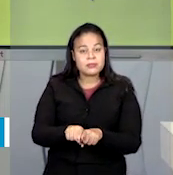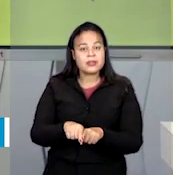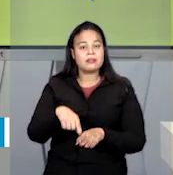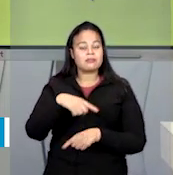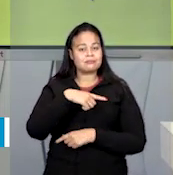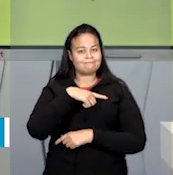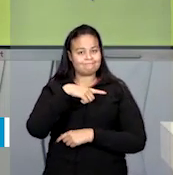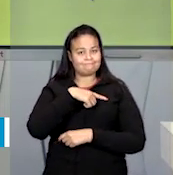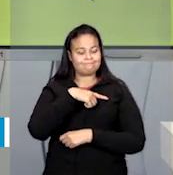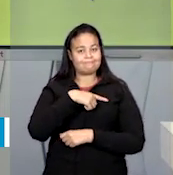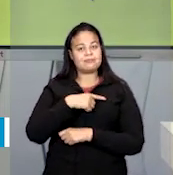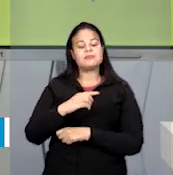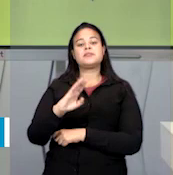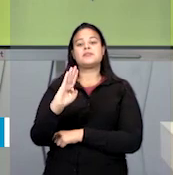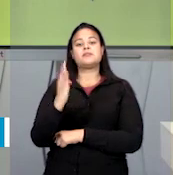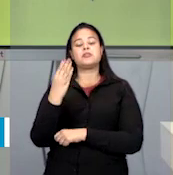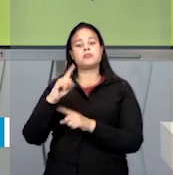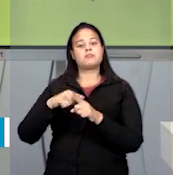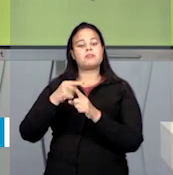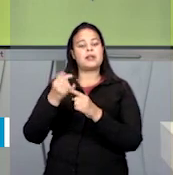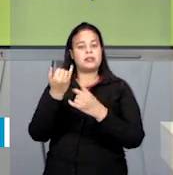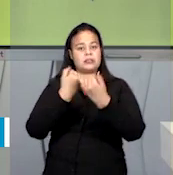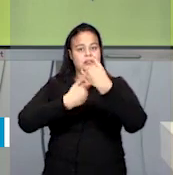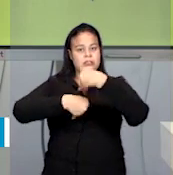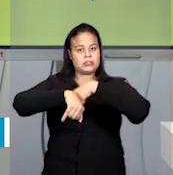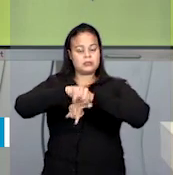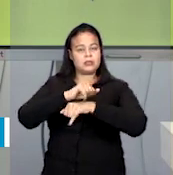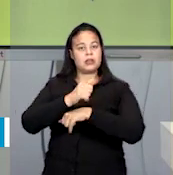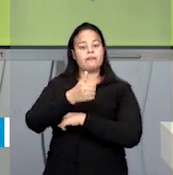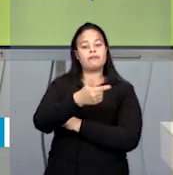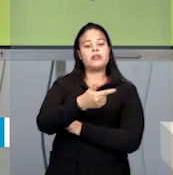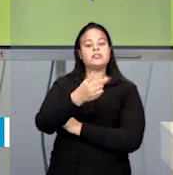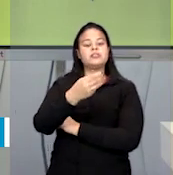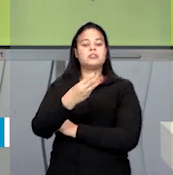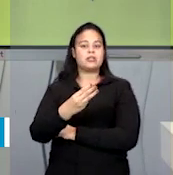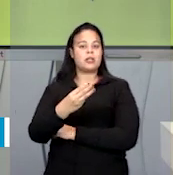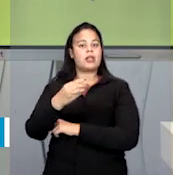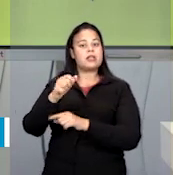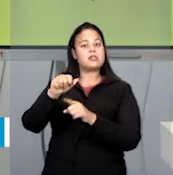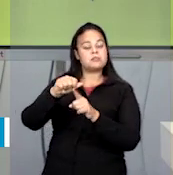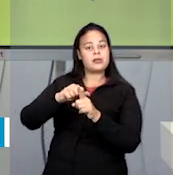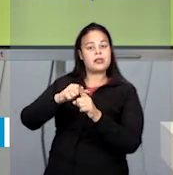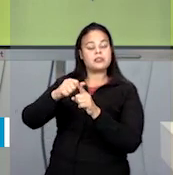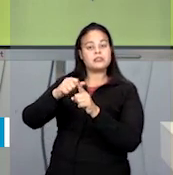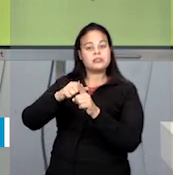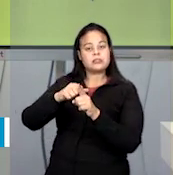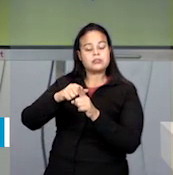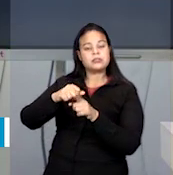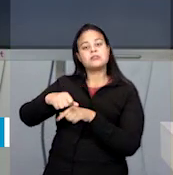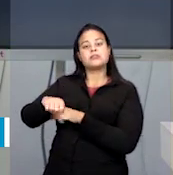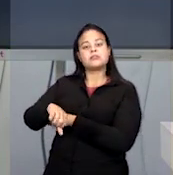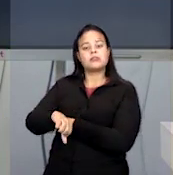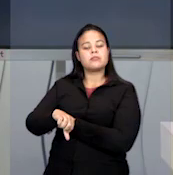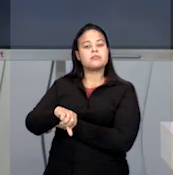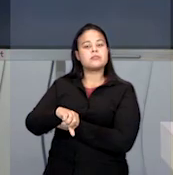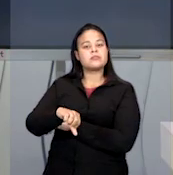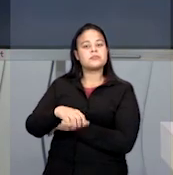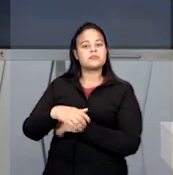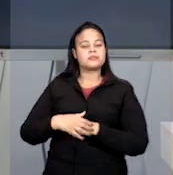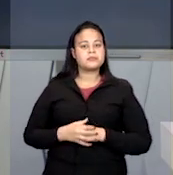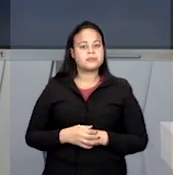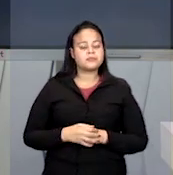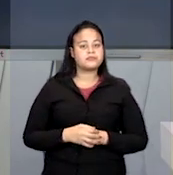ser transmitida para vocês no dia 23/9, lá na semana 8, ok? Bom,